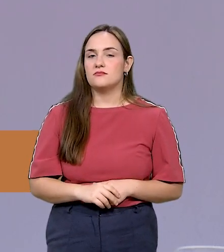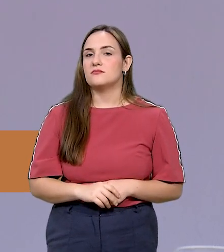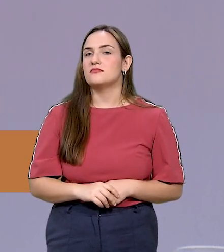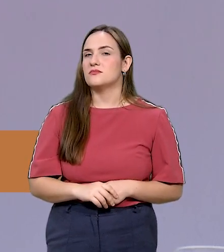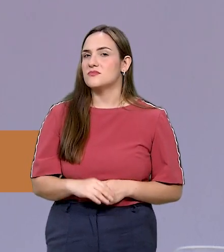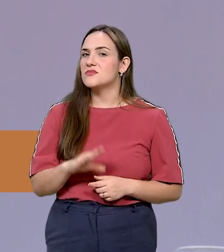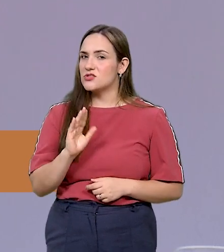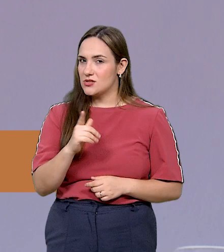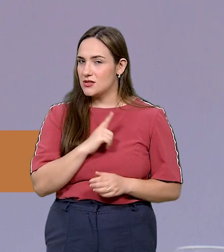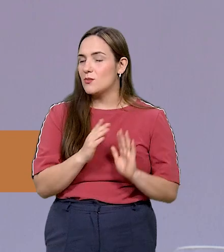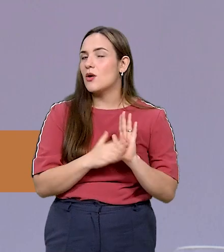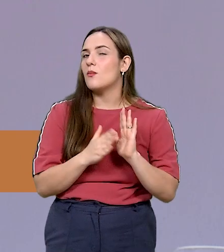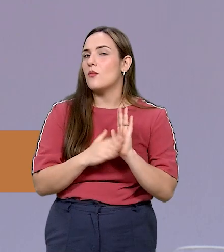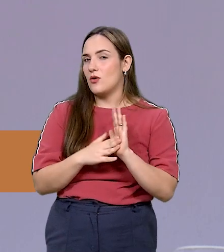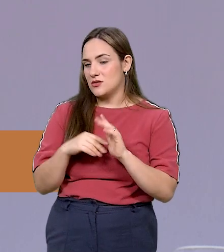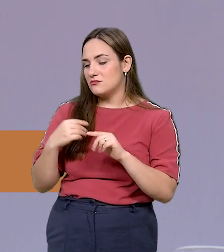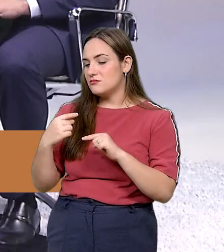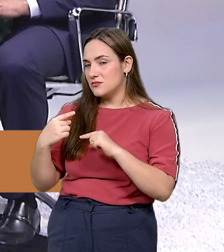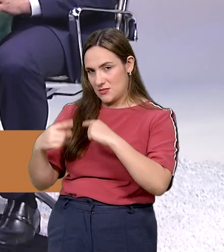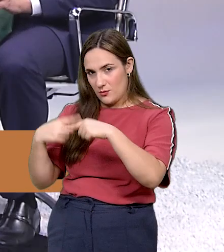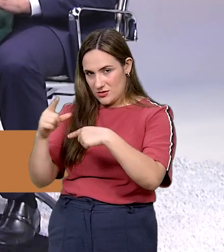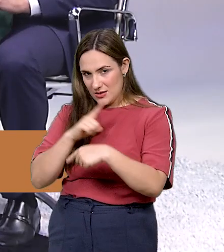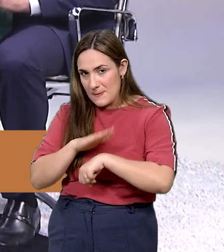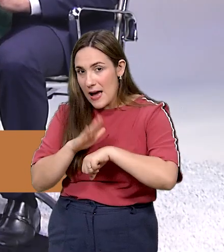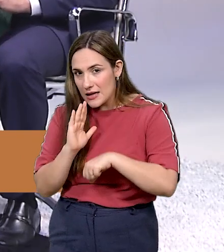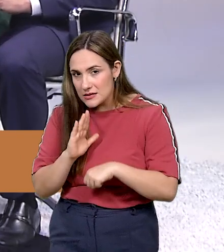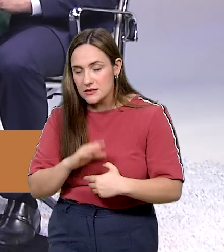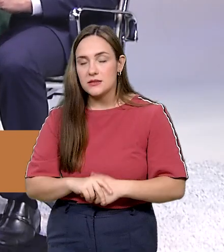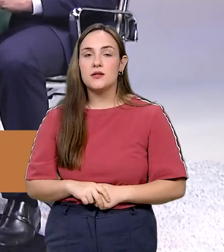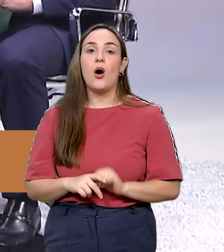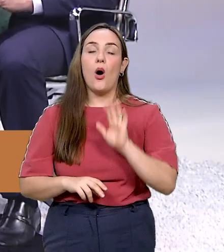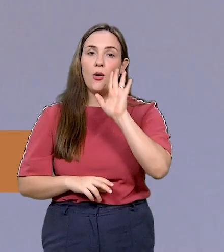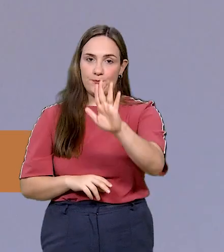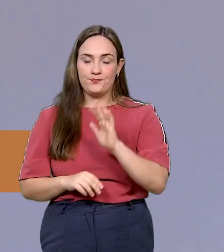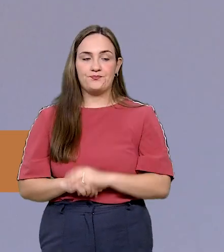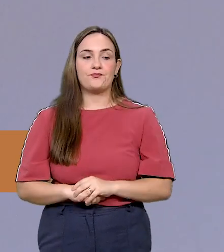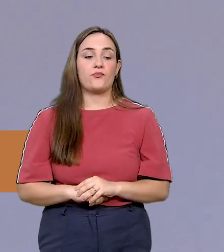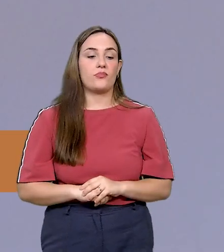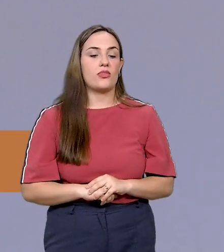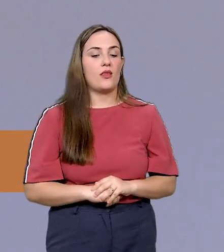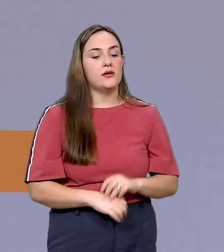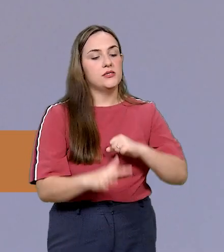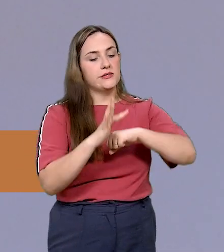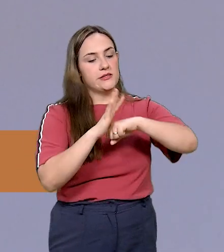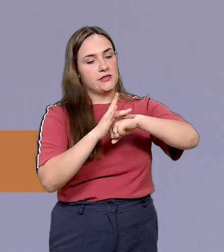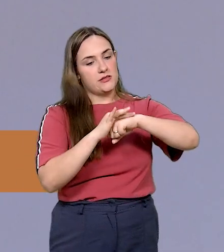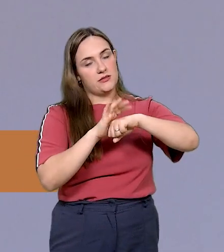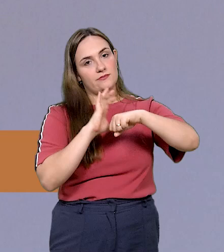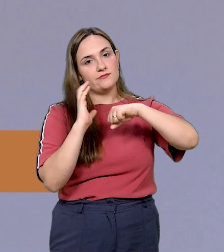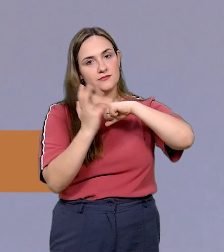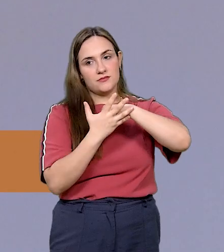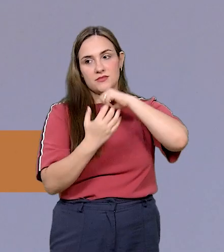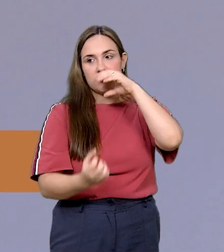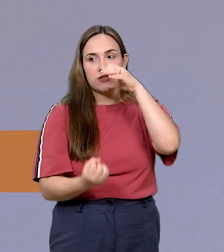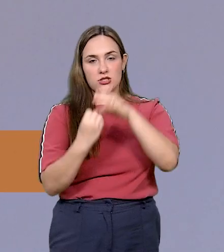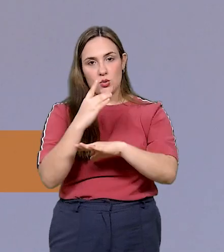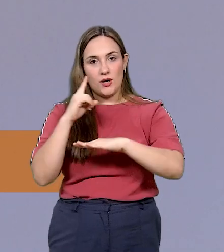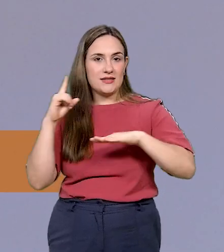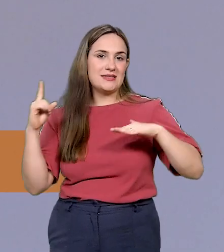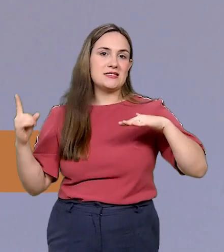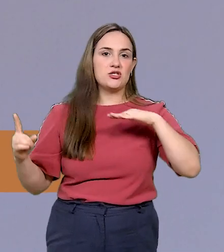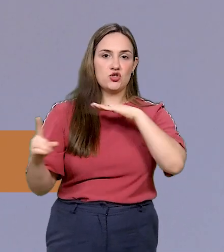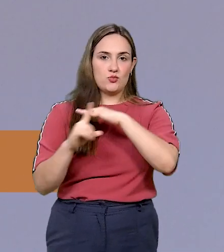se já tem em vista próximos mutirões, enfim. Vamos lá. Com a pandemia, foi criada a